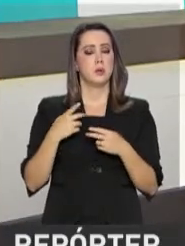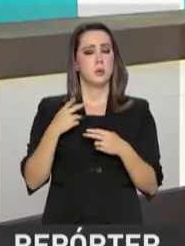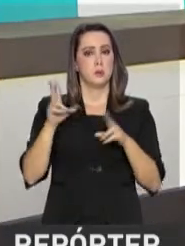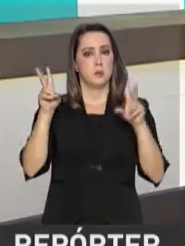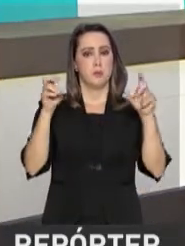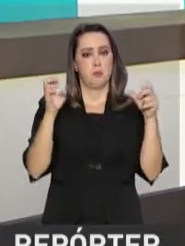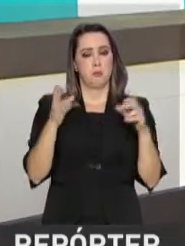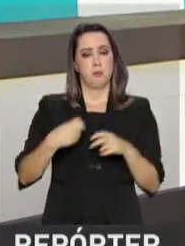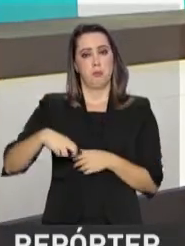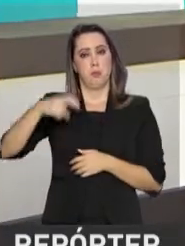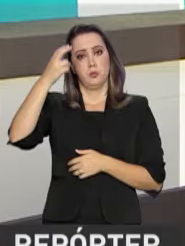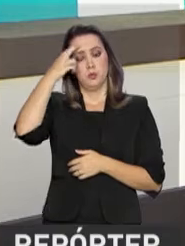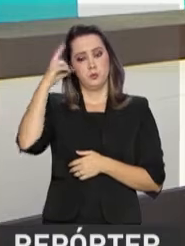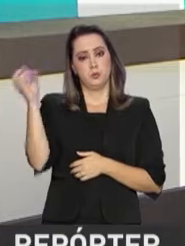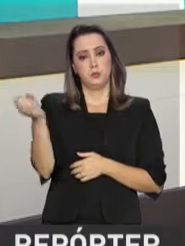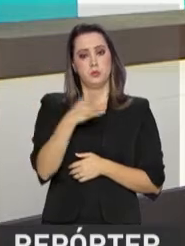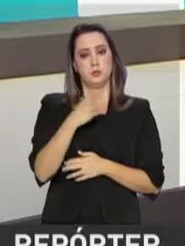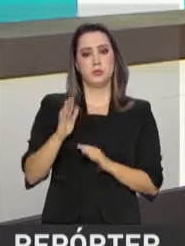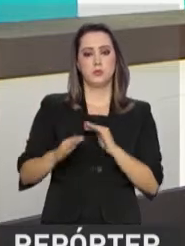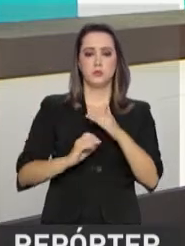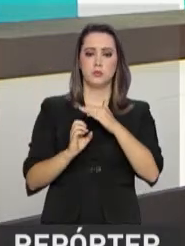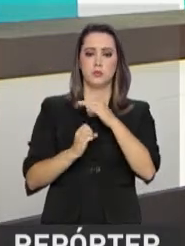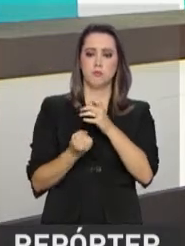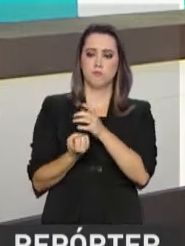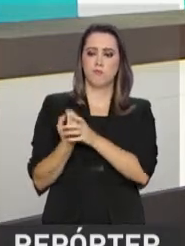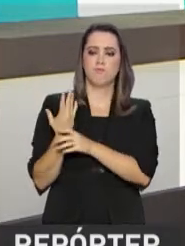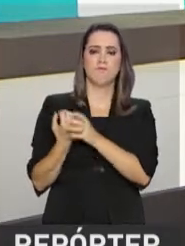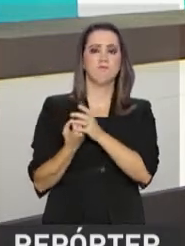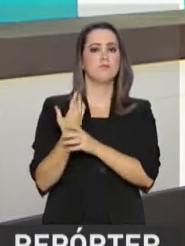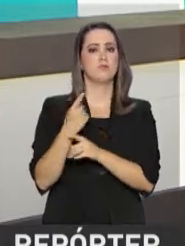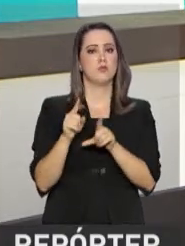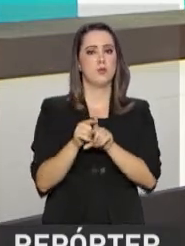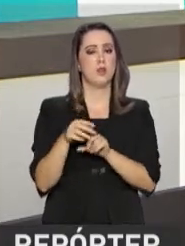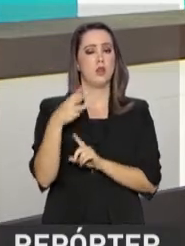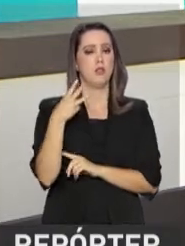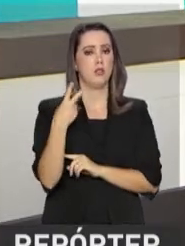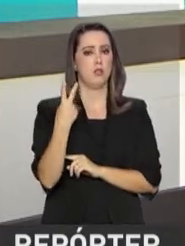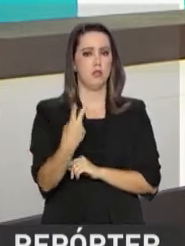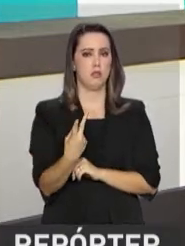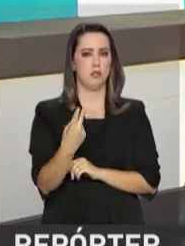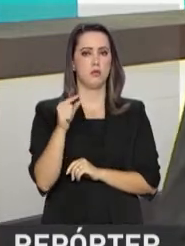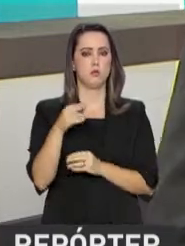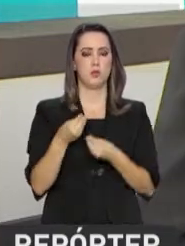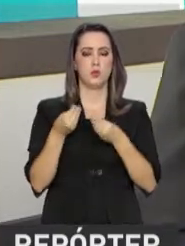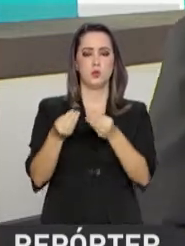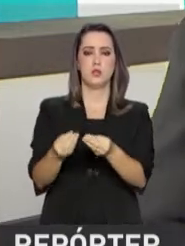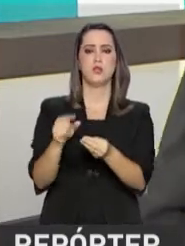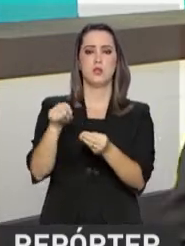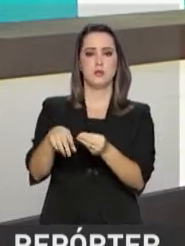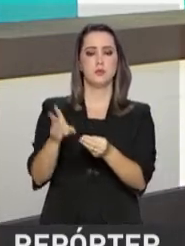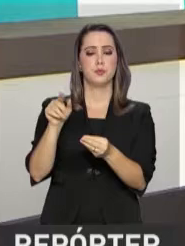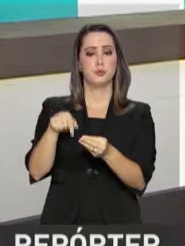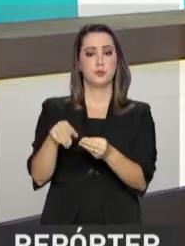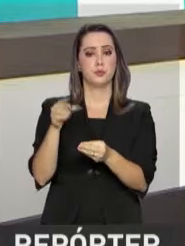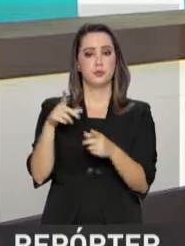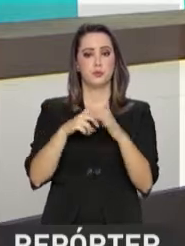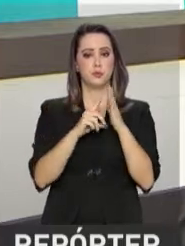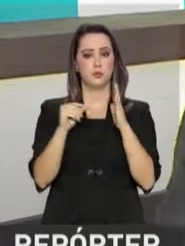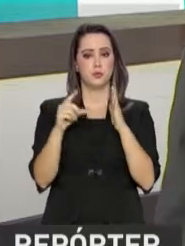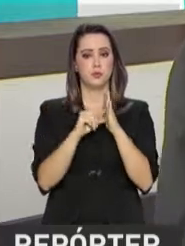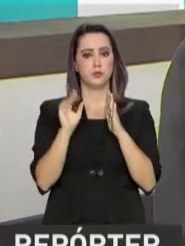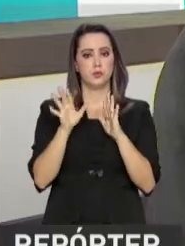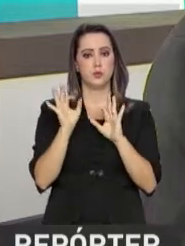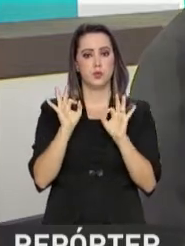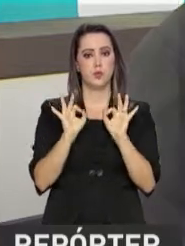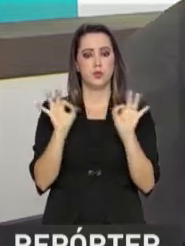inovação e empreendedorismo serão 32 condecorações entregues daqui a pouco nessa cerimônia aqui no palácio do planalto